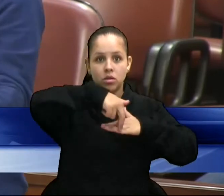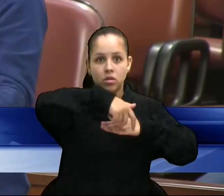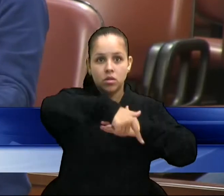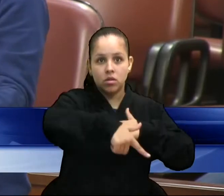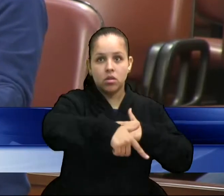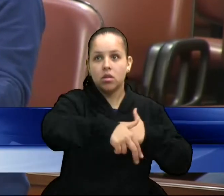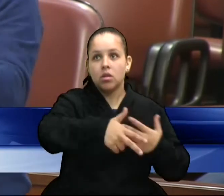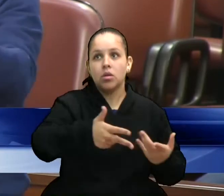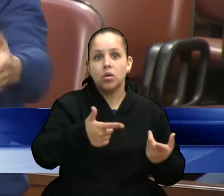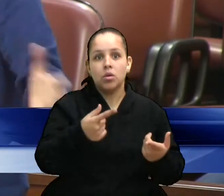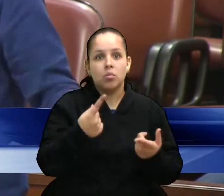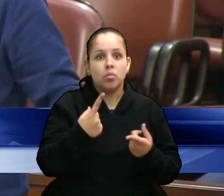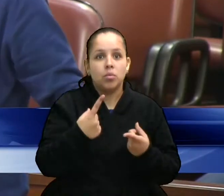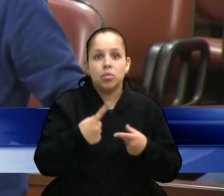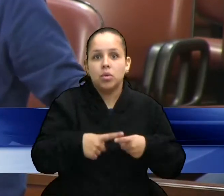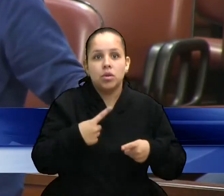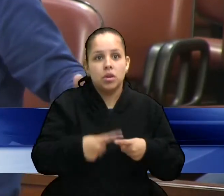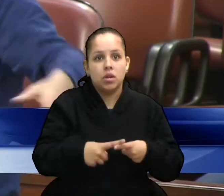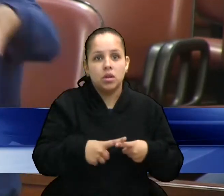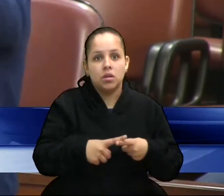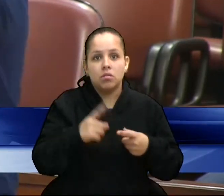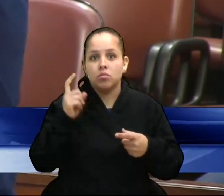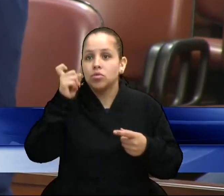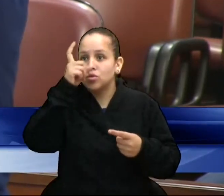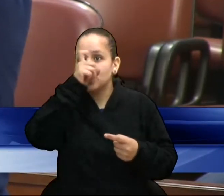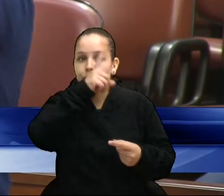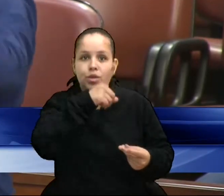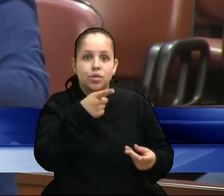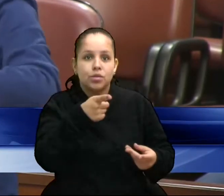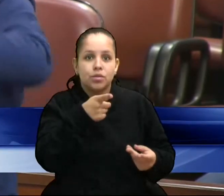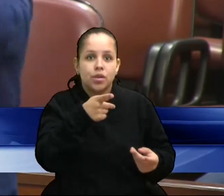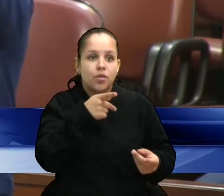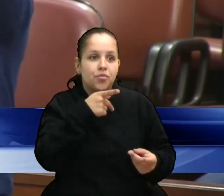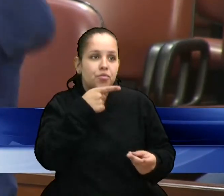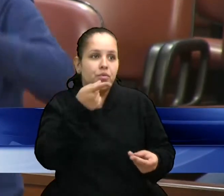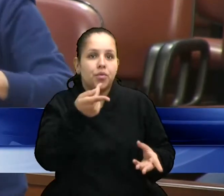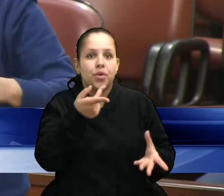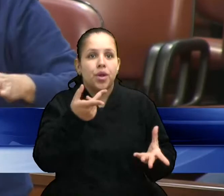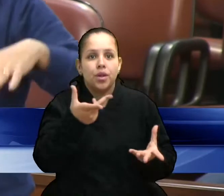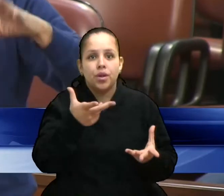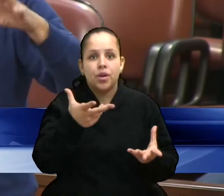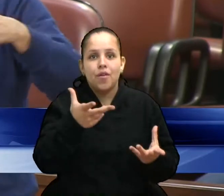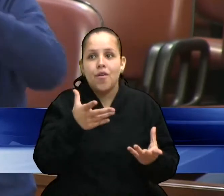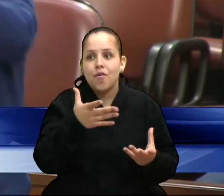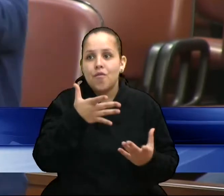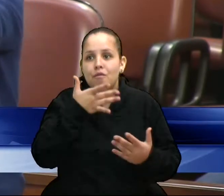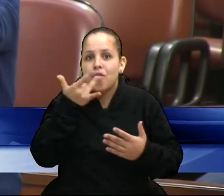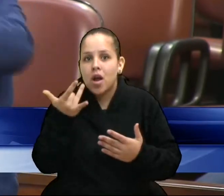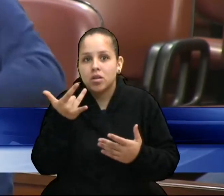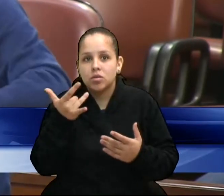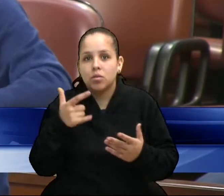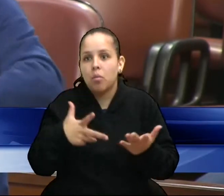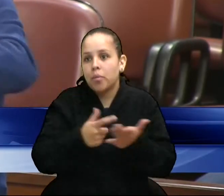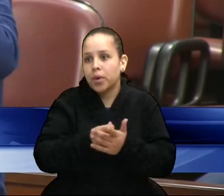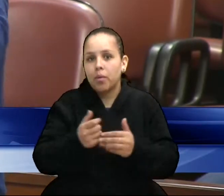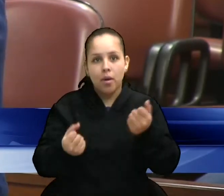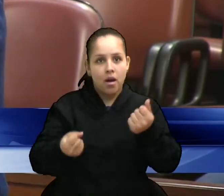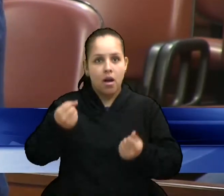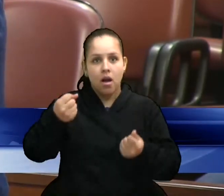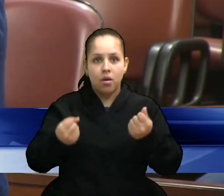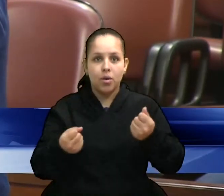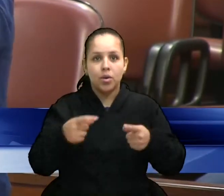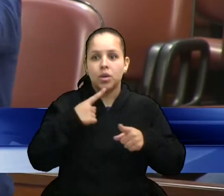por conta que está ficando difícil o negócio. Eu compro um carro e vou para qualquer lugar, tranco a cidade perde qualidade de vida, a